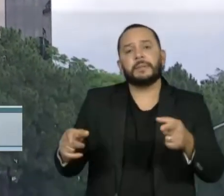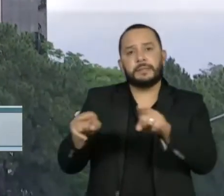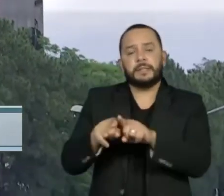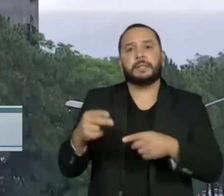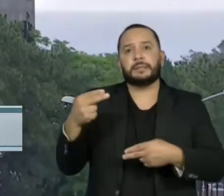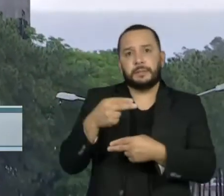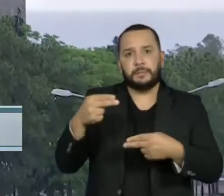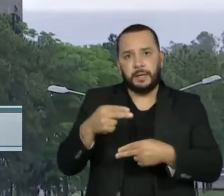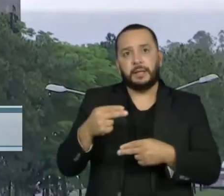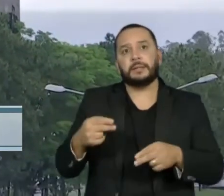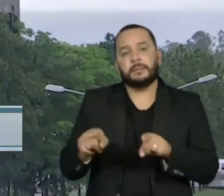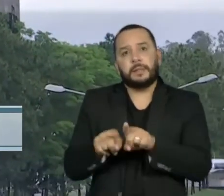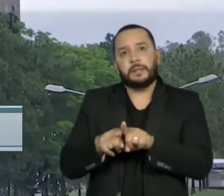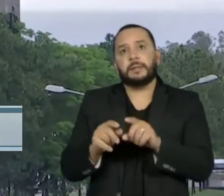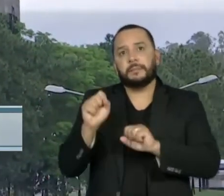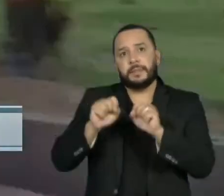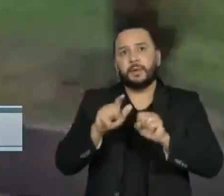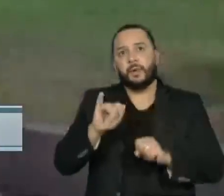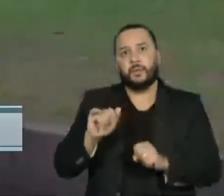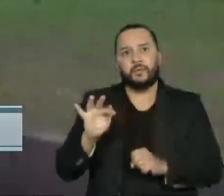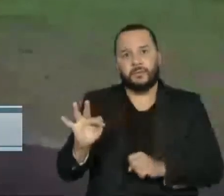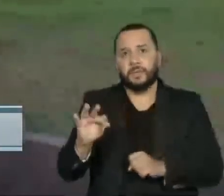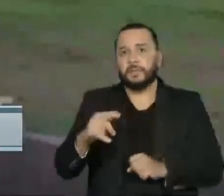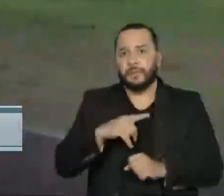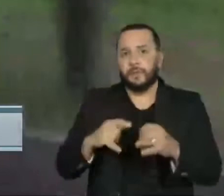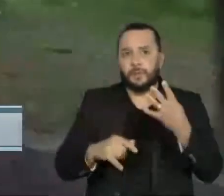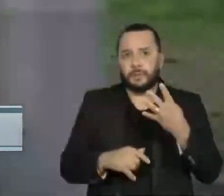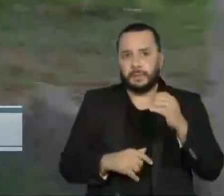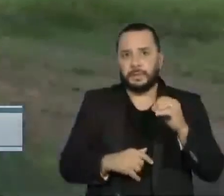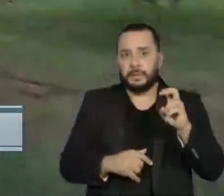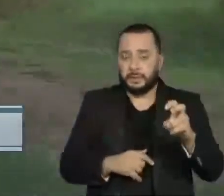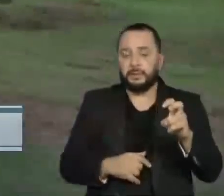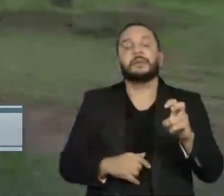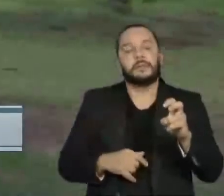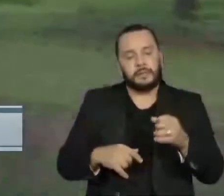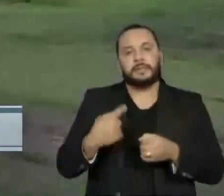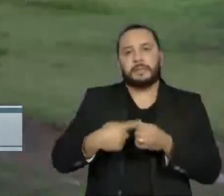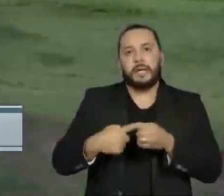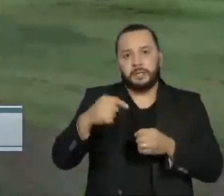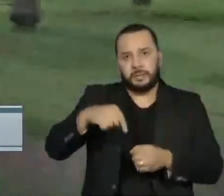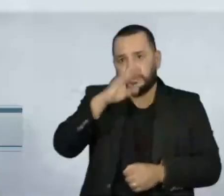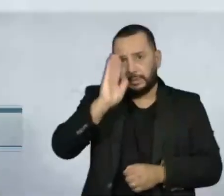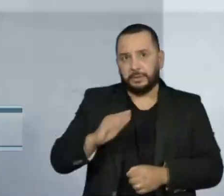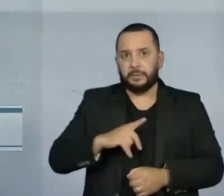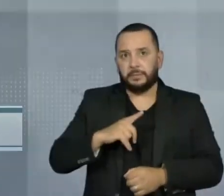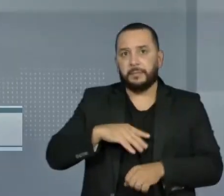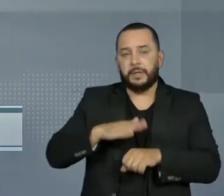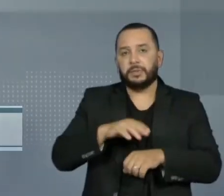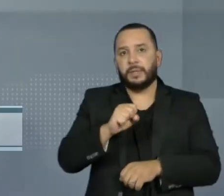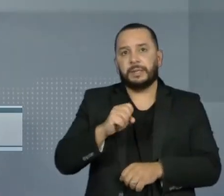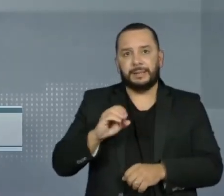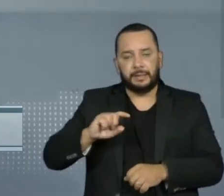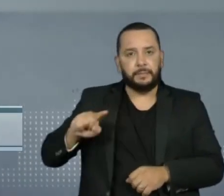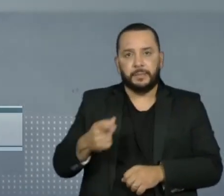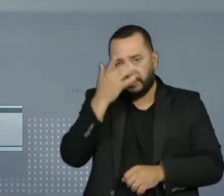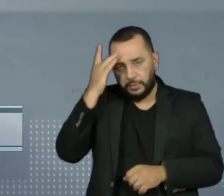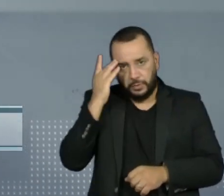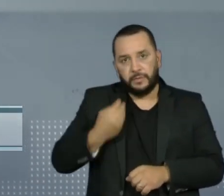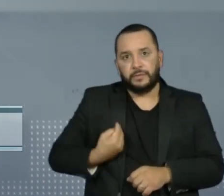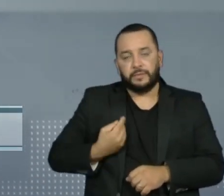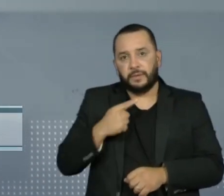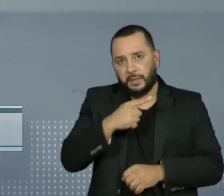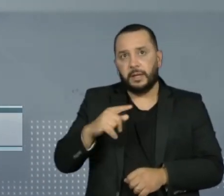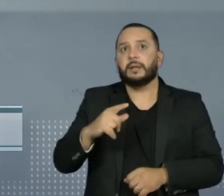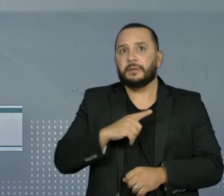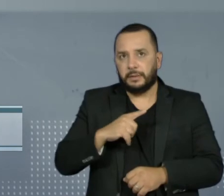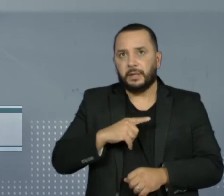startup Gov reuniu dados das 405 cidades brasileiras com mais de 80 mil habitantes. O levantamento levou em consideração indicadores